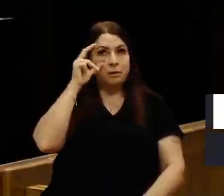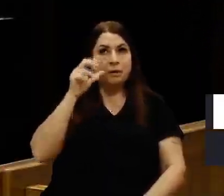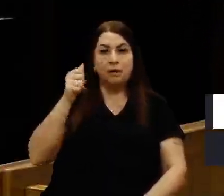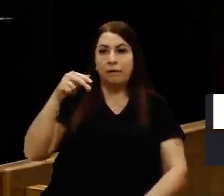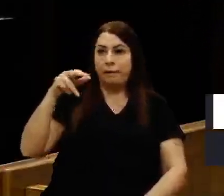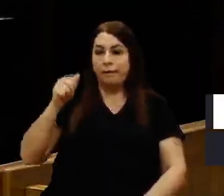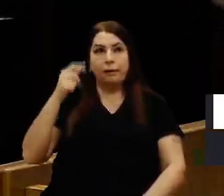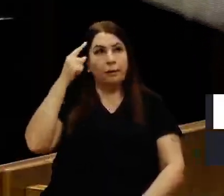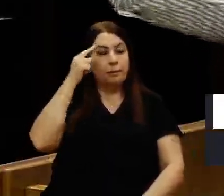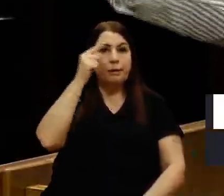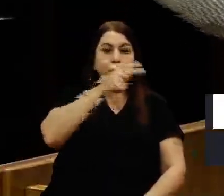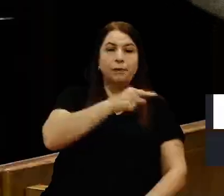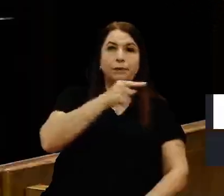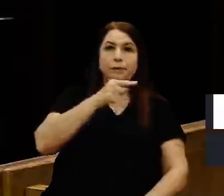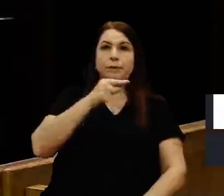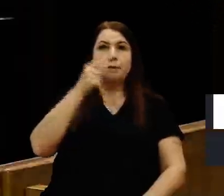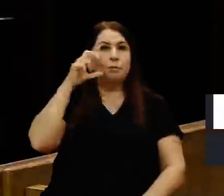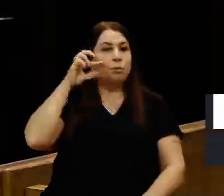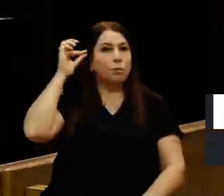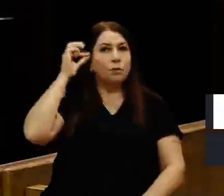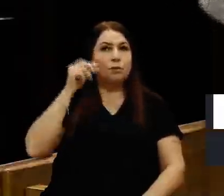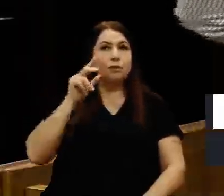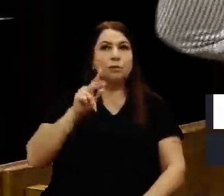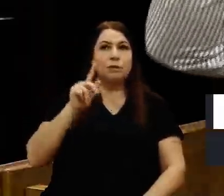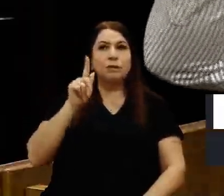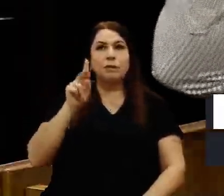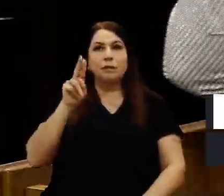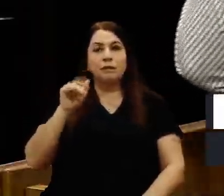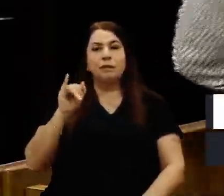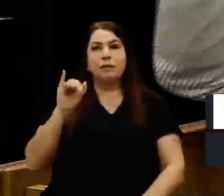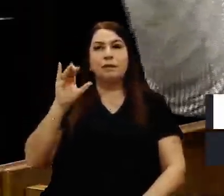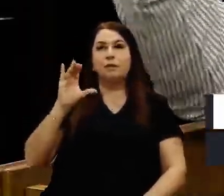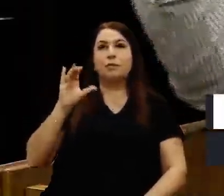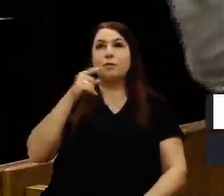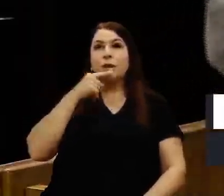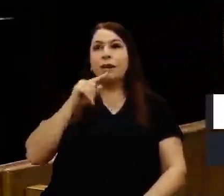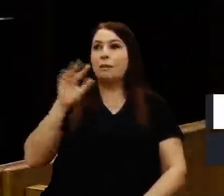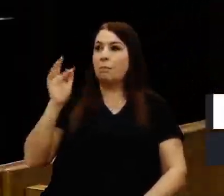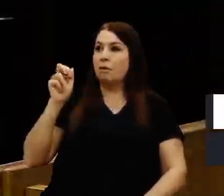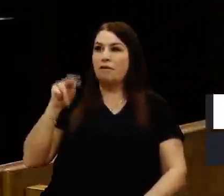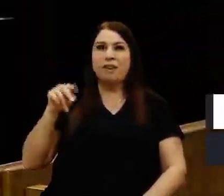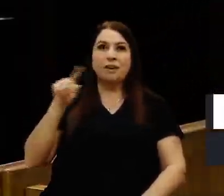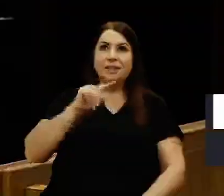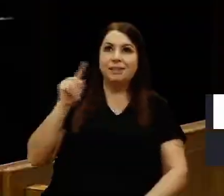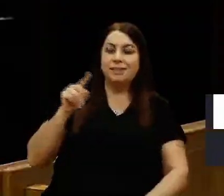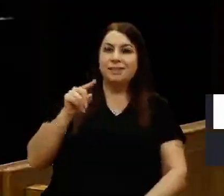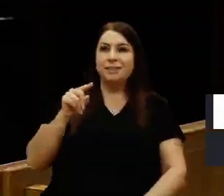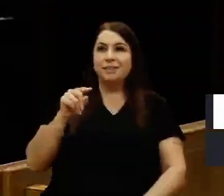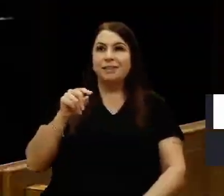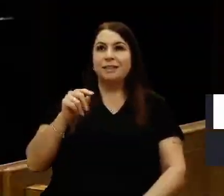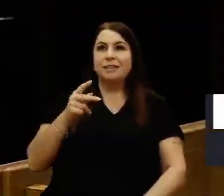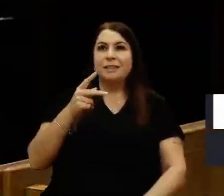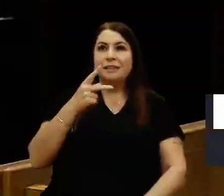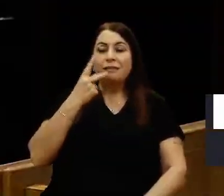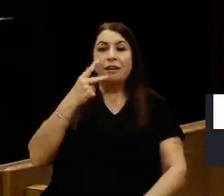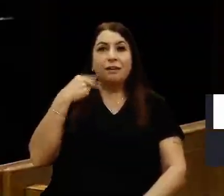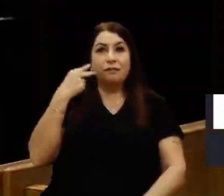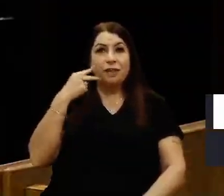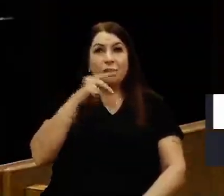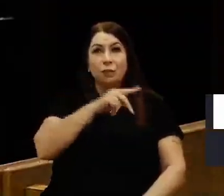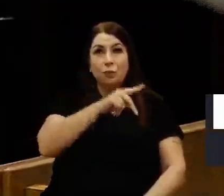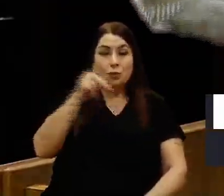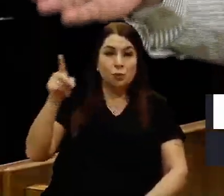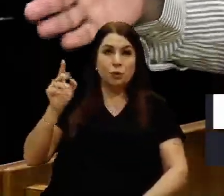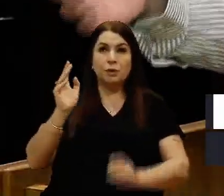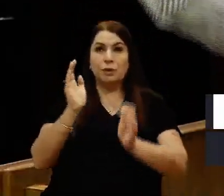Ana, quando eu penso no Aldonei, eu penso no Gui, no Caleb, na Fran, enfim, e eu quis citar vereadores... A